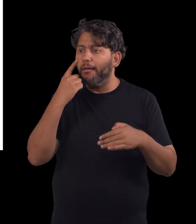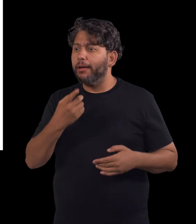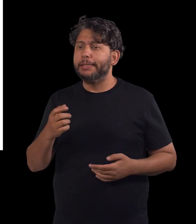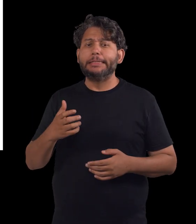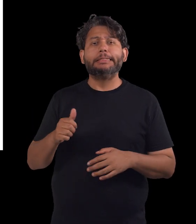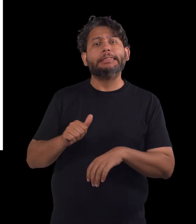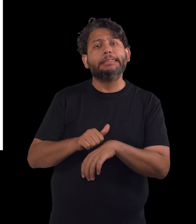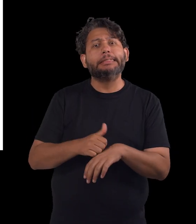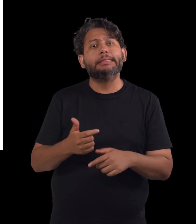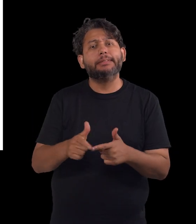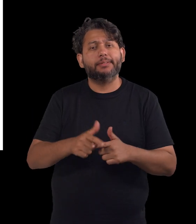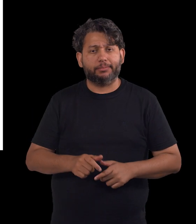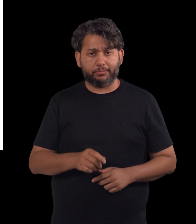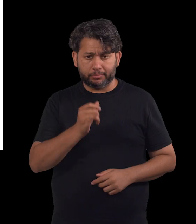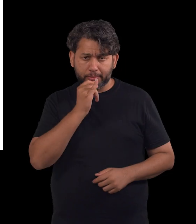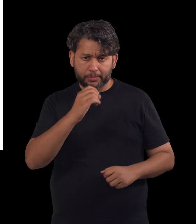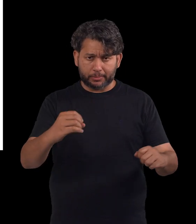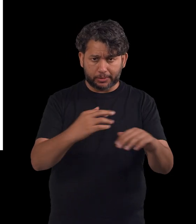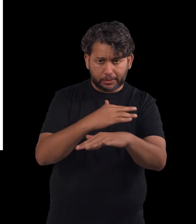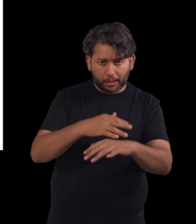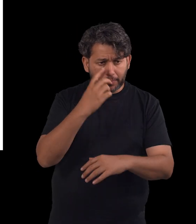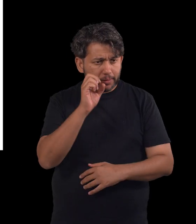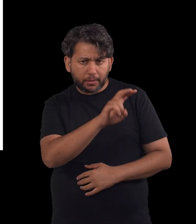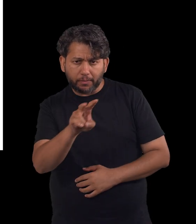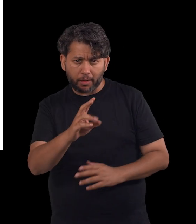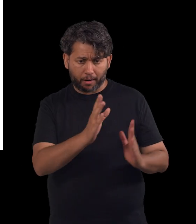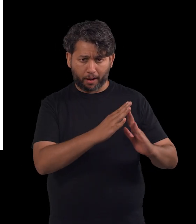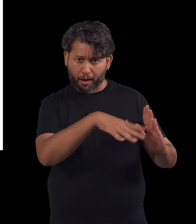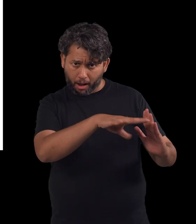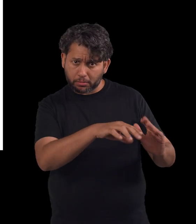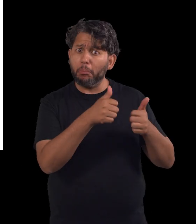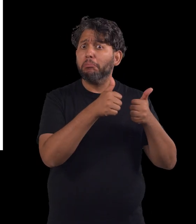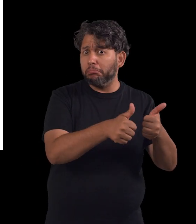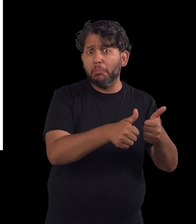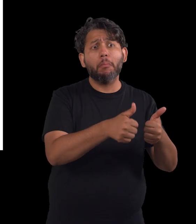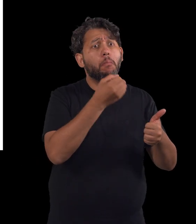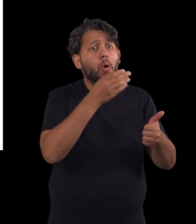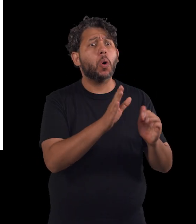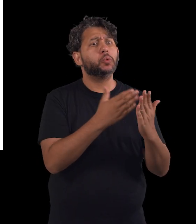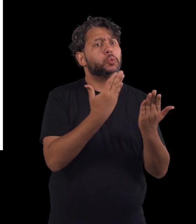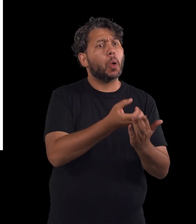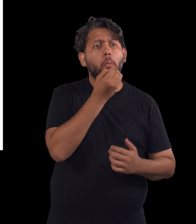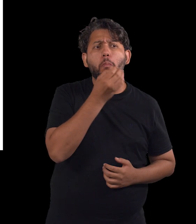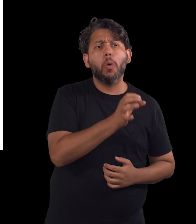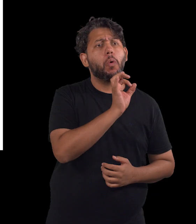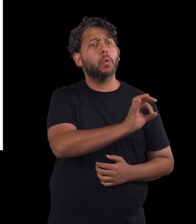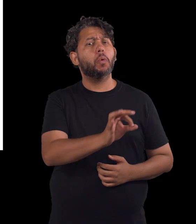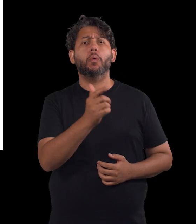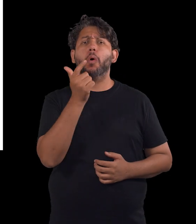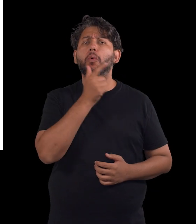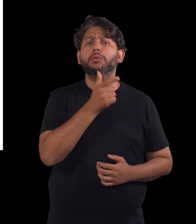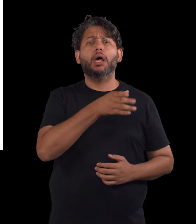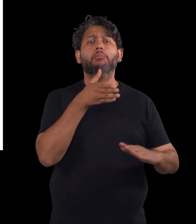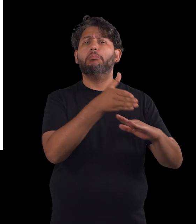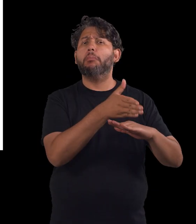profundas. Em uma mesma cidade, é possível encontrar bairros com boa infraestrutura, escolas equipadas,